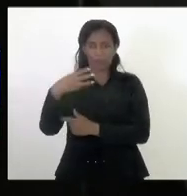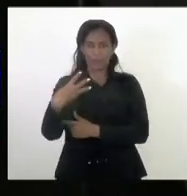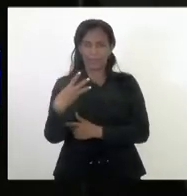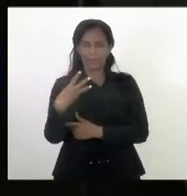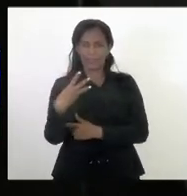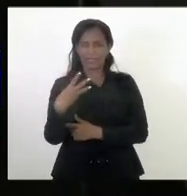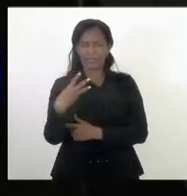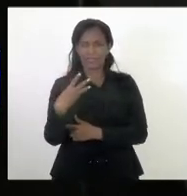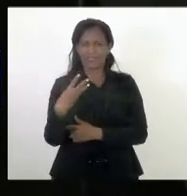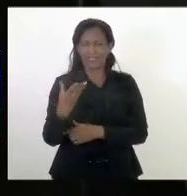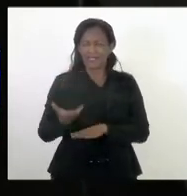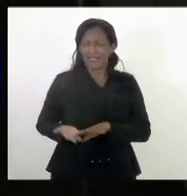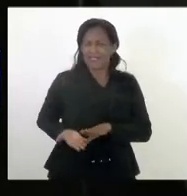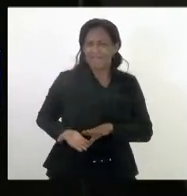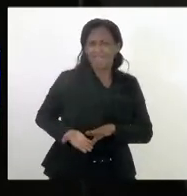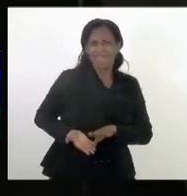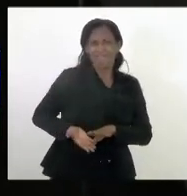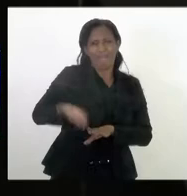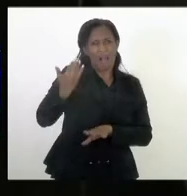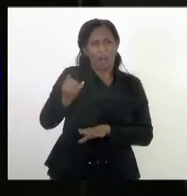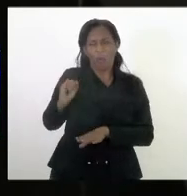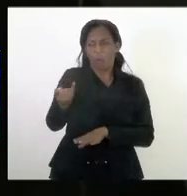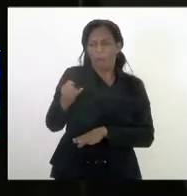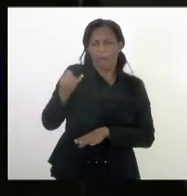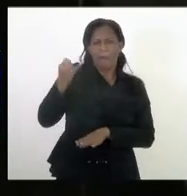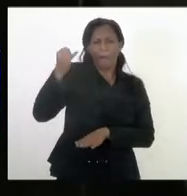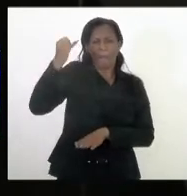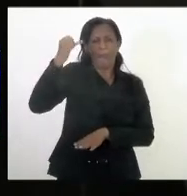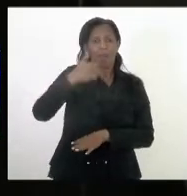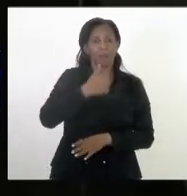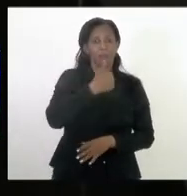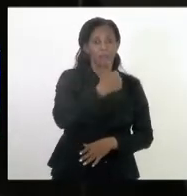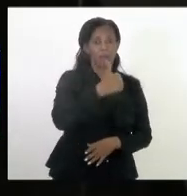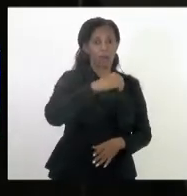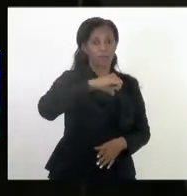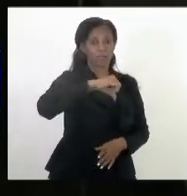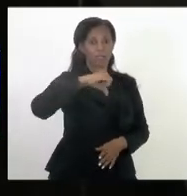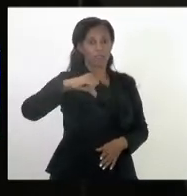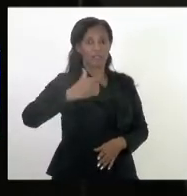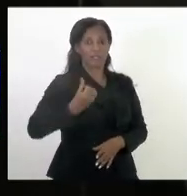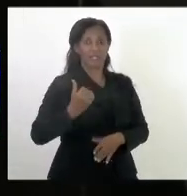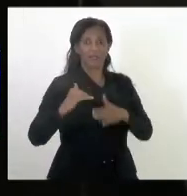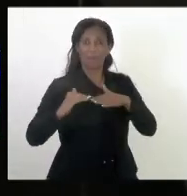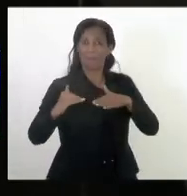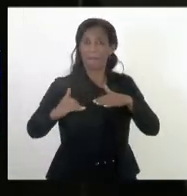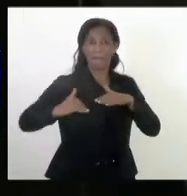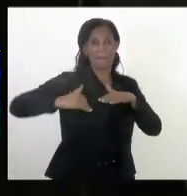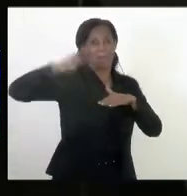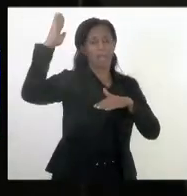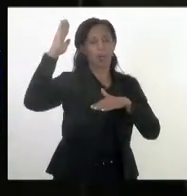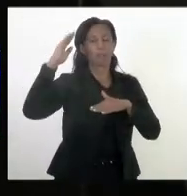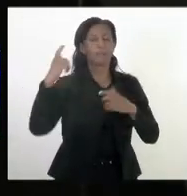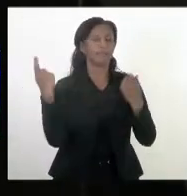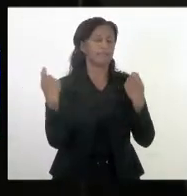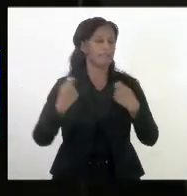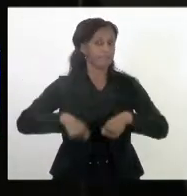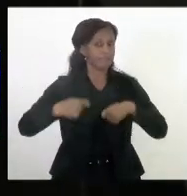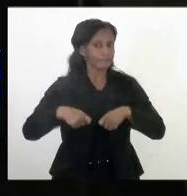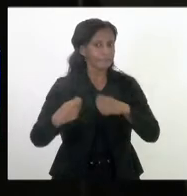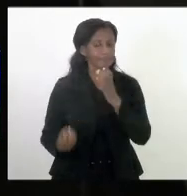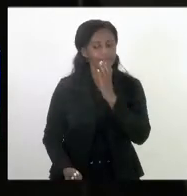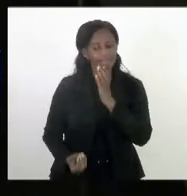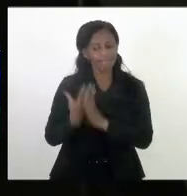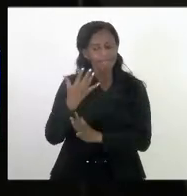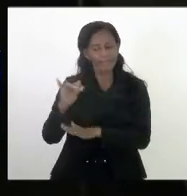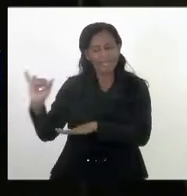maior taxa desde 1996. Então, é preciso que se crie